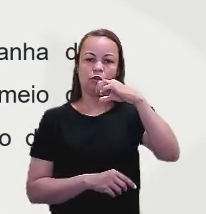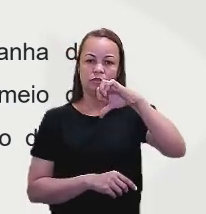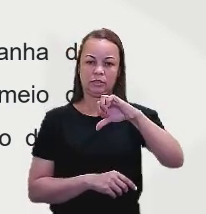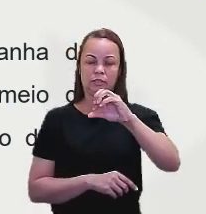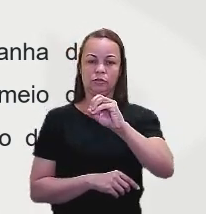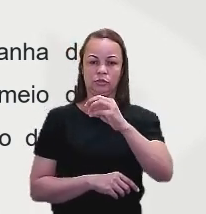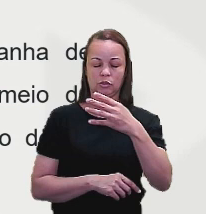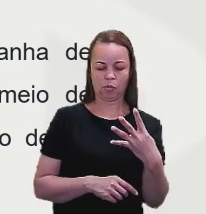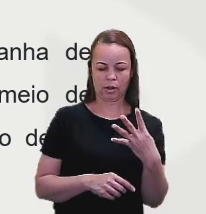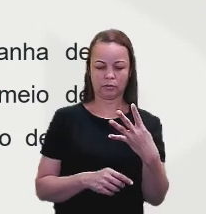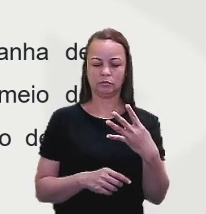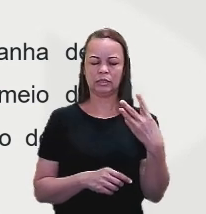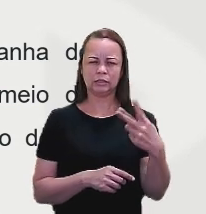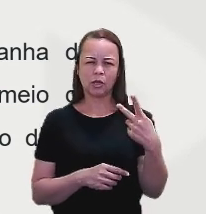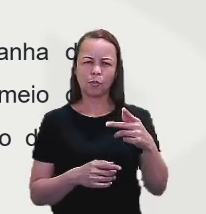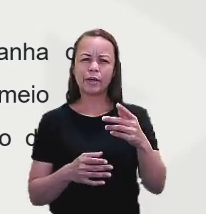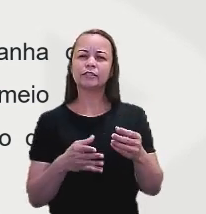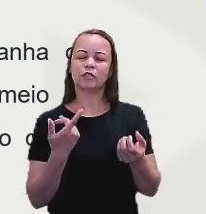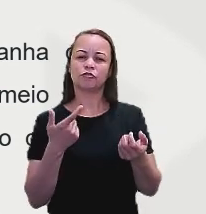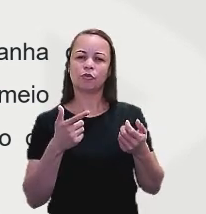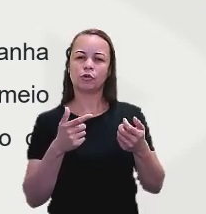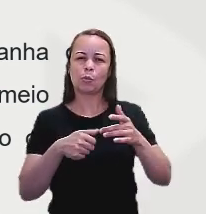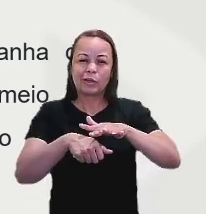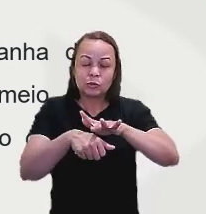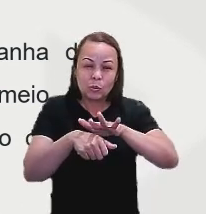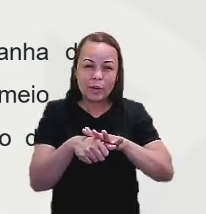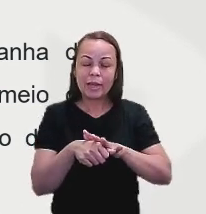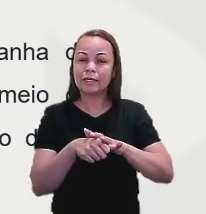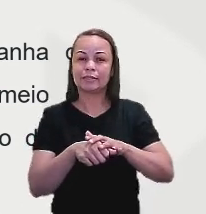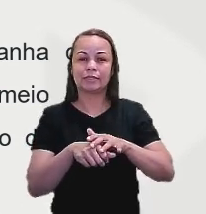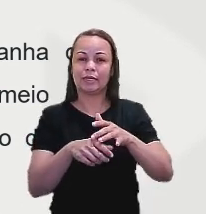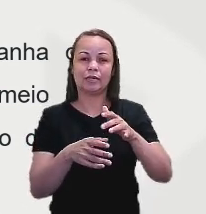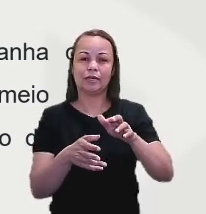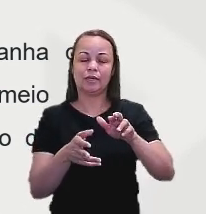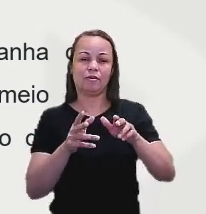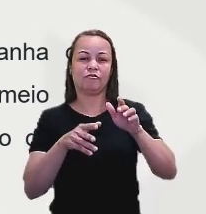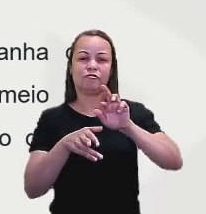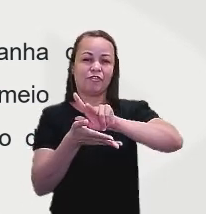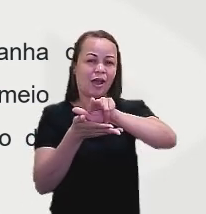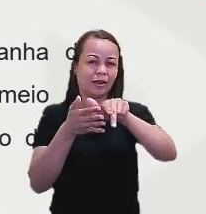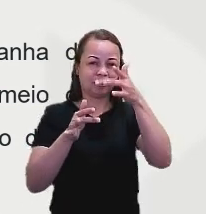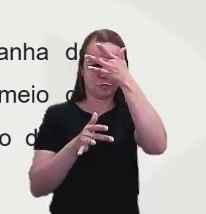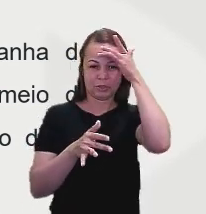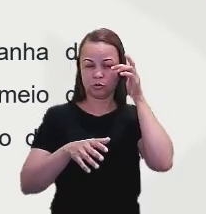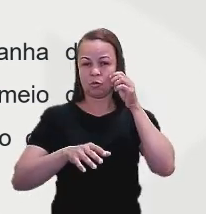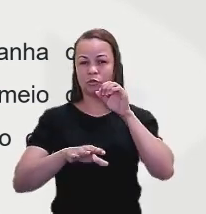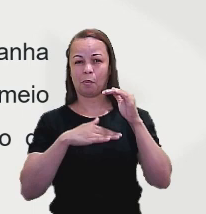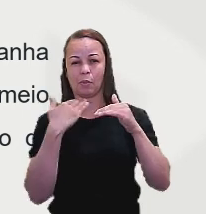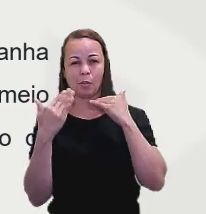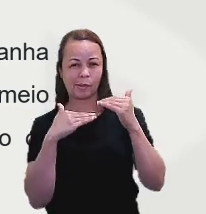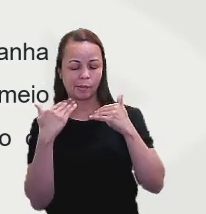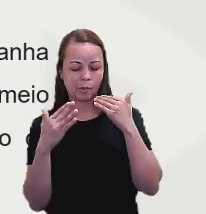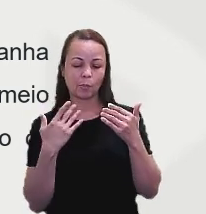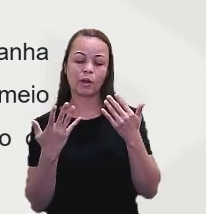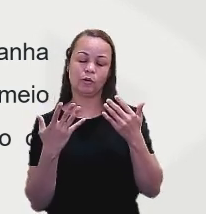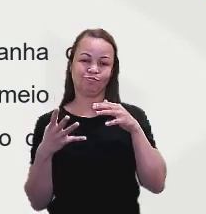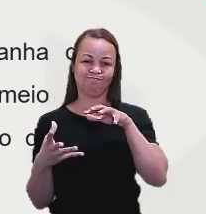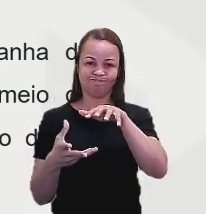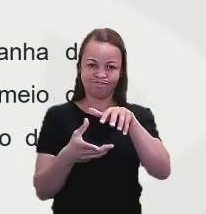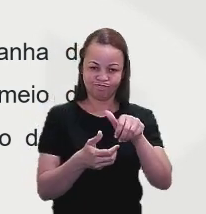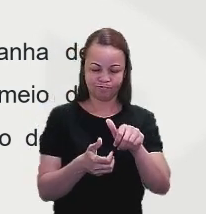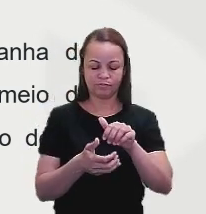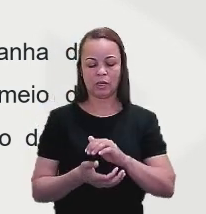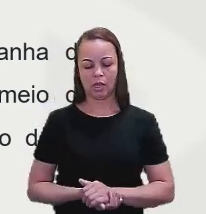uma pandemia que matou milhares de pessoas no mundo. Sua motivação foi a insatisfação